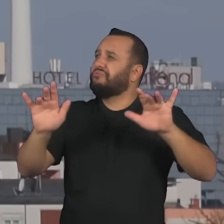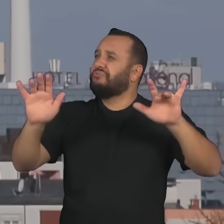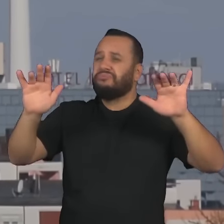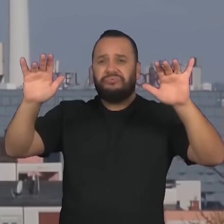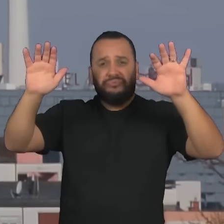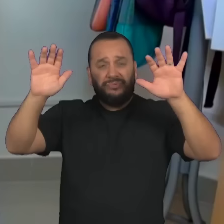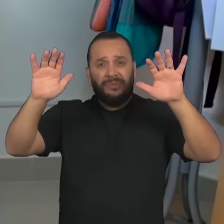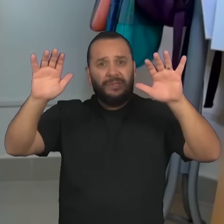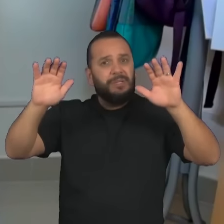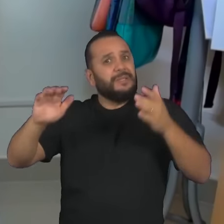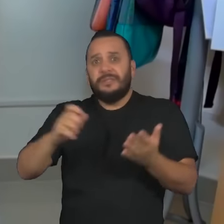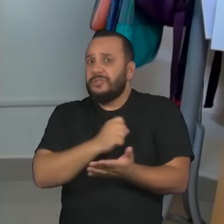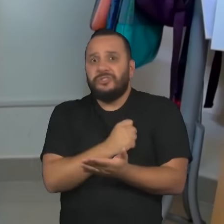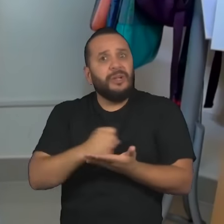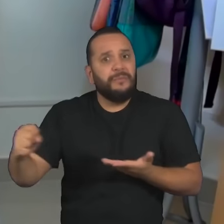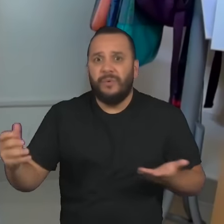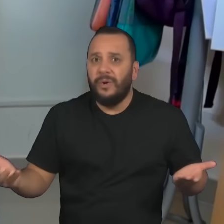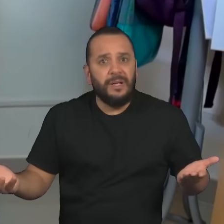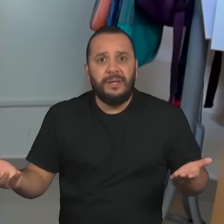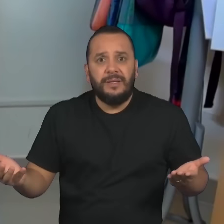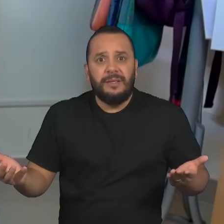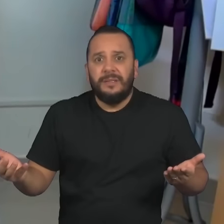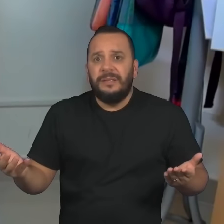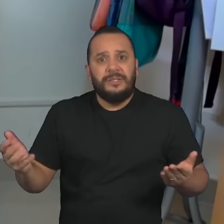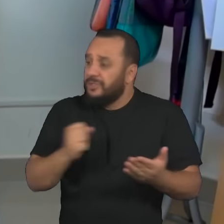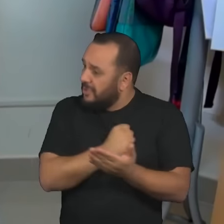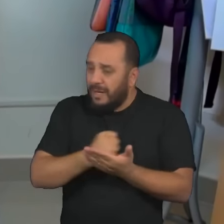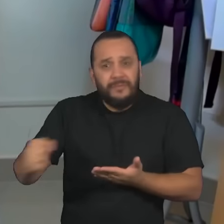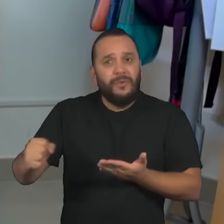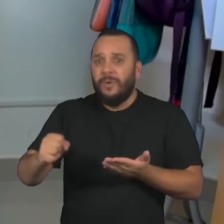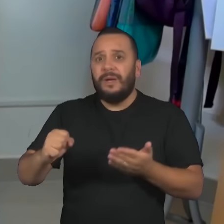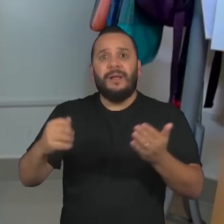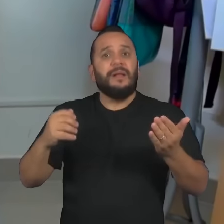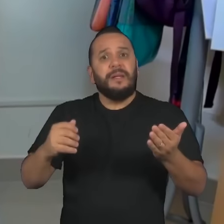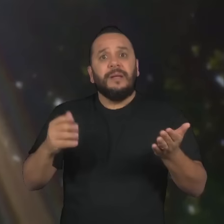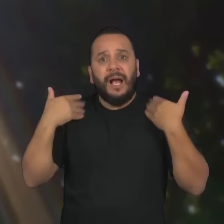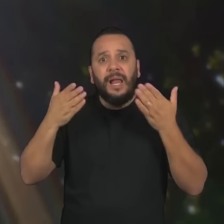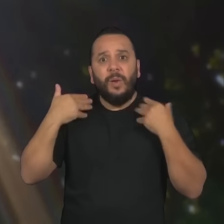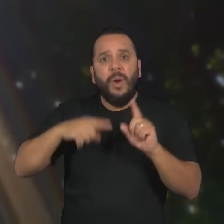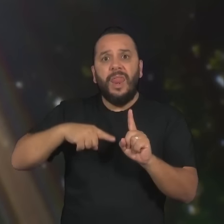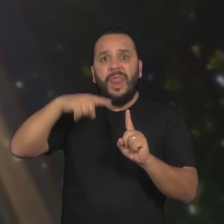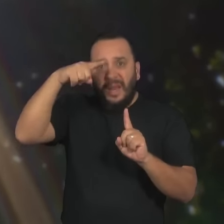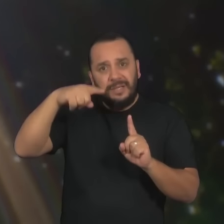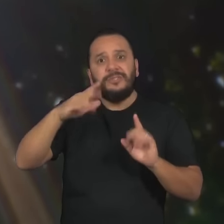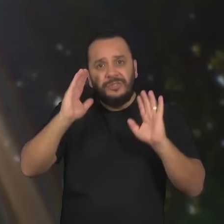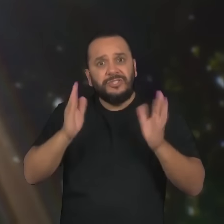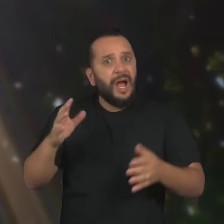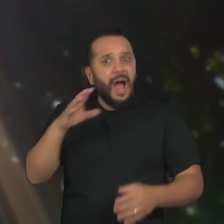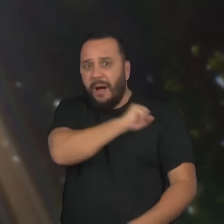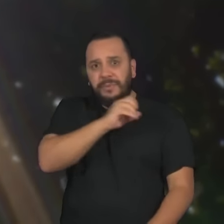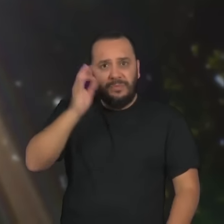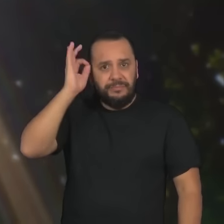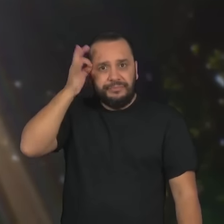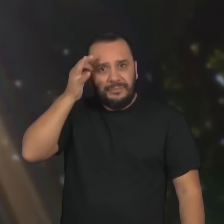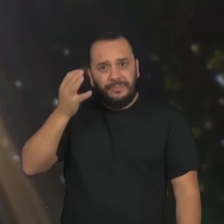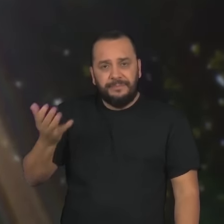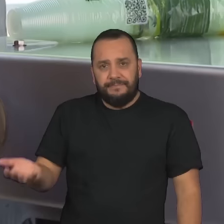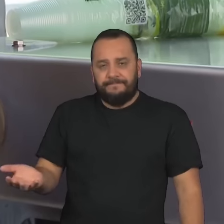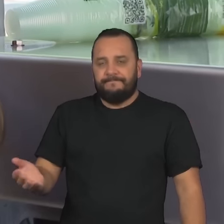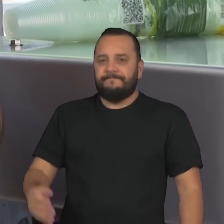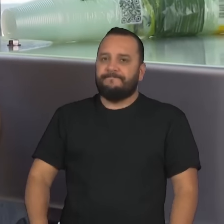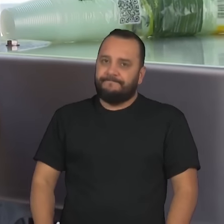conta, já passou. E o pior, passou mais rápido do que a gente previa. A tentativa de